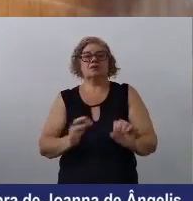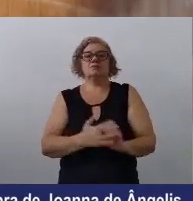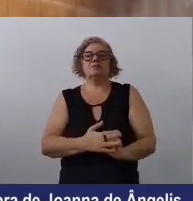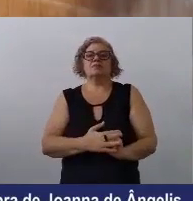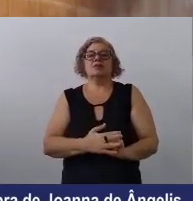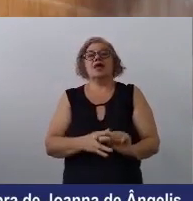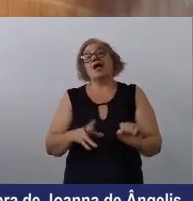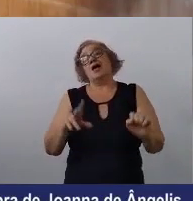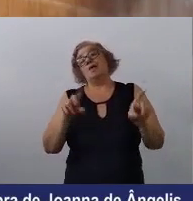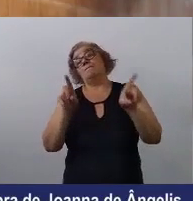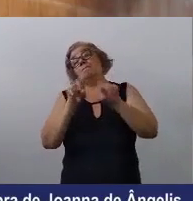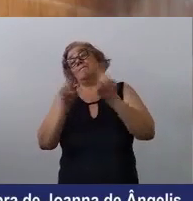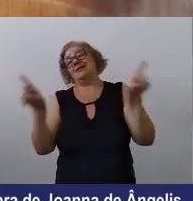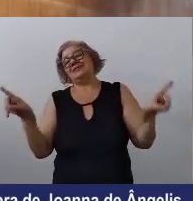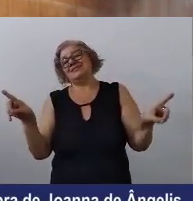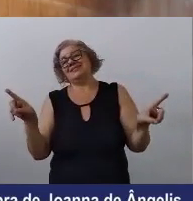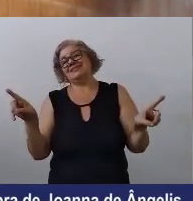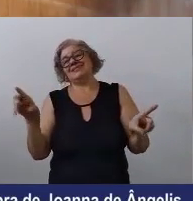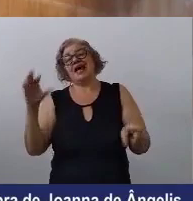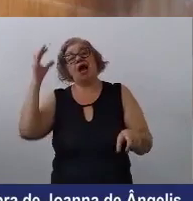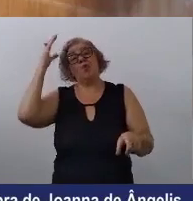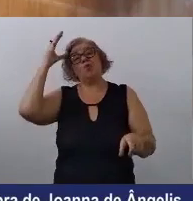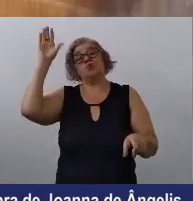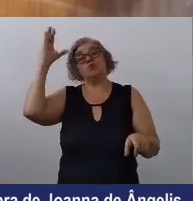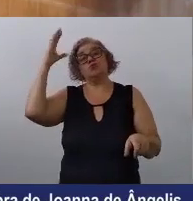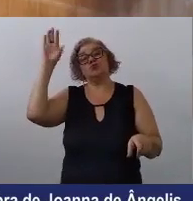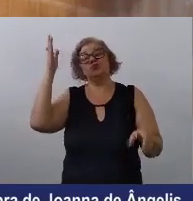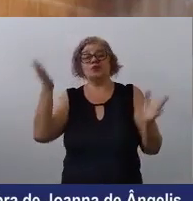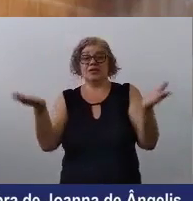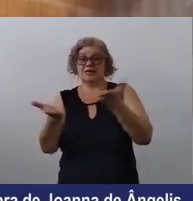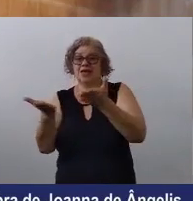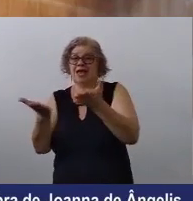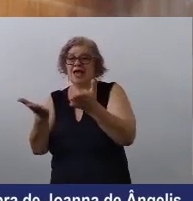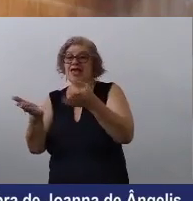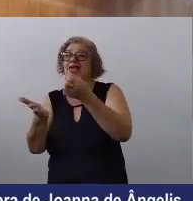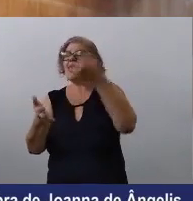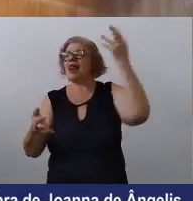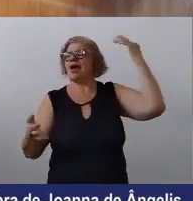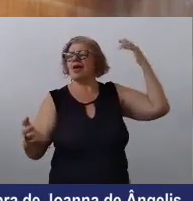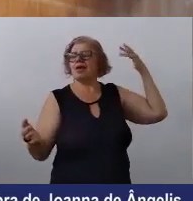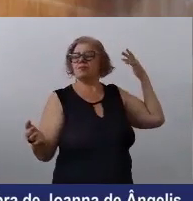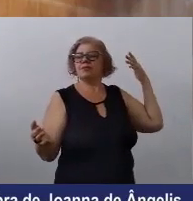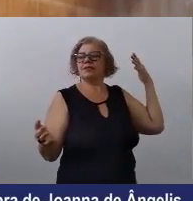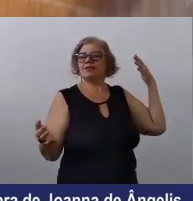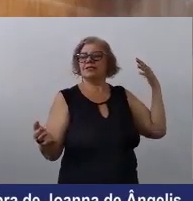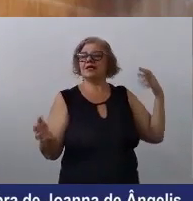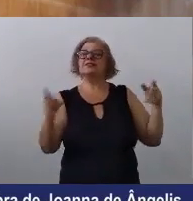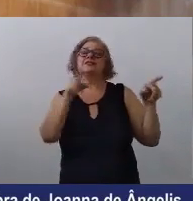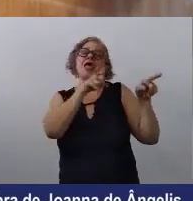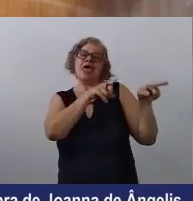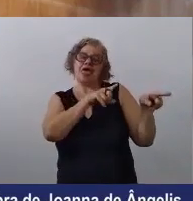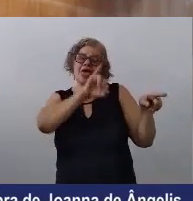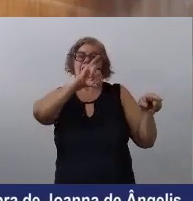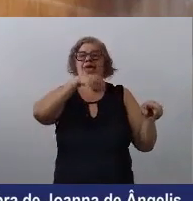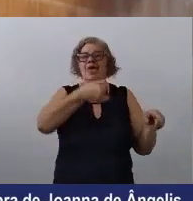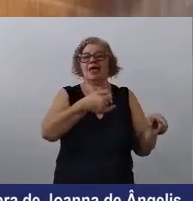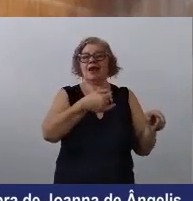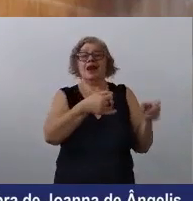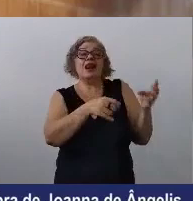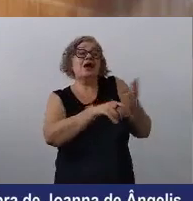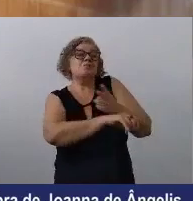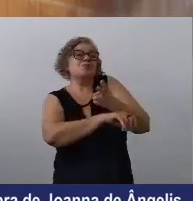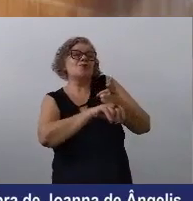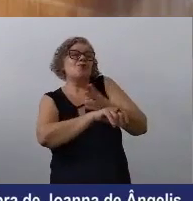Porém, a cultura politeísta da época não falava aos seus anseios, e ela sempre buscava a necessidade de um